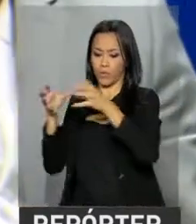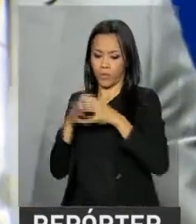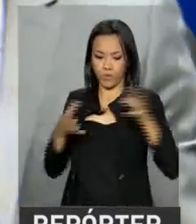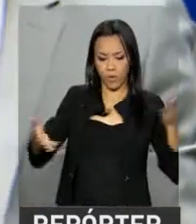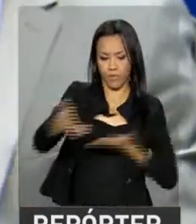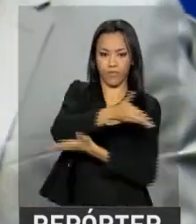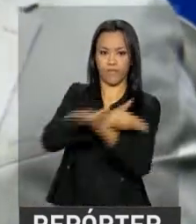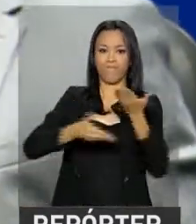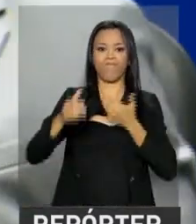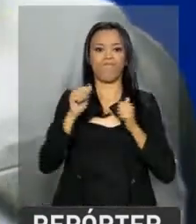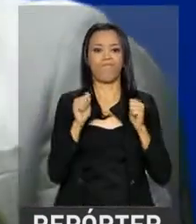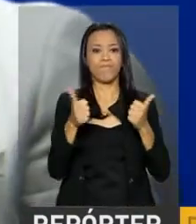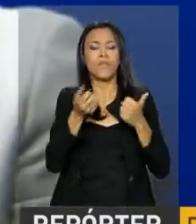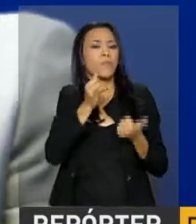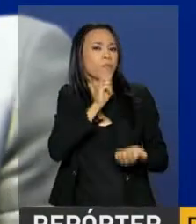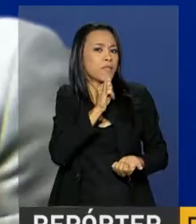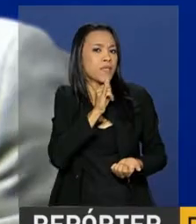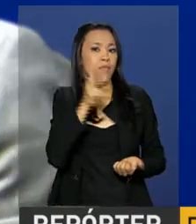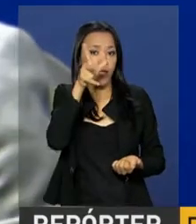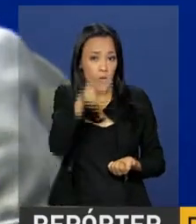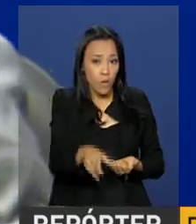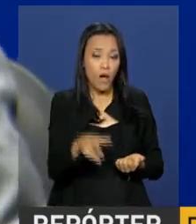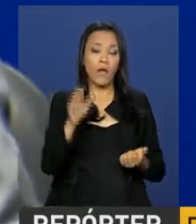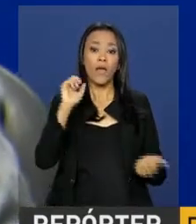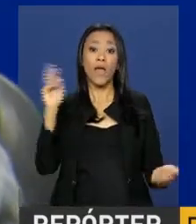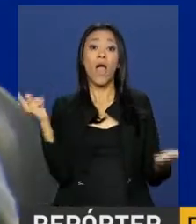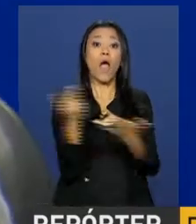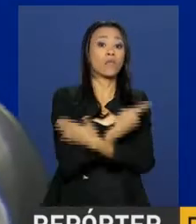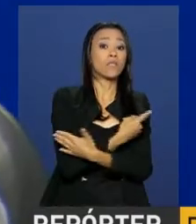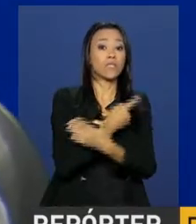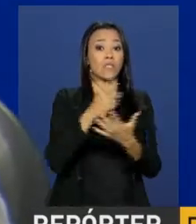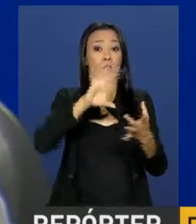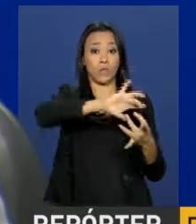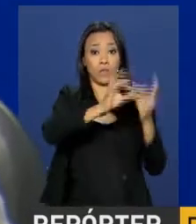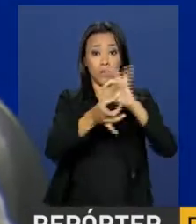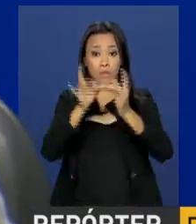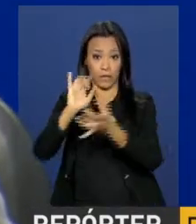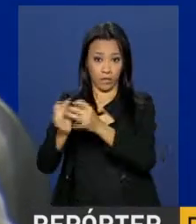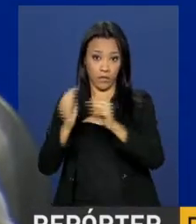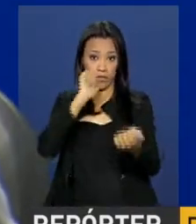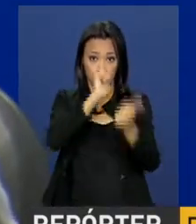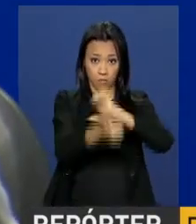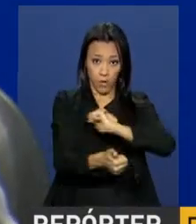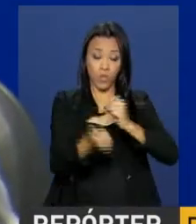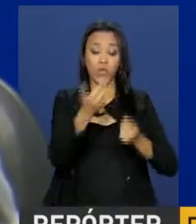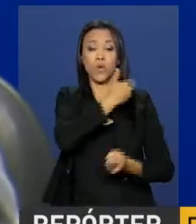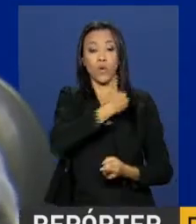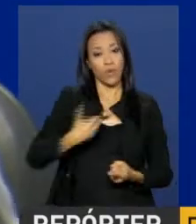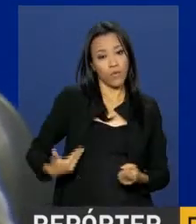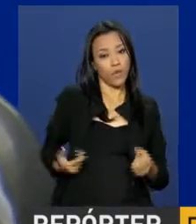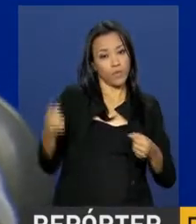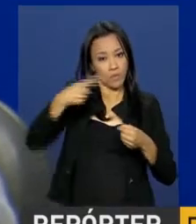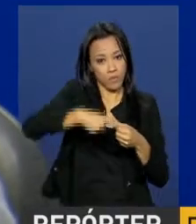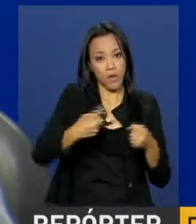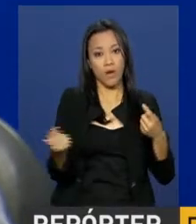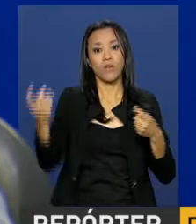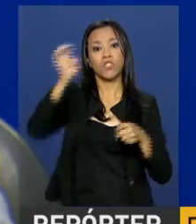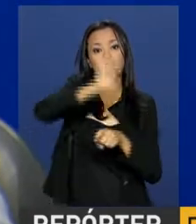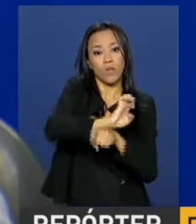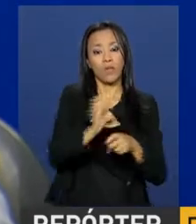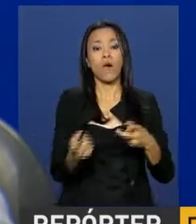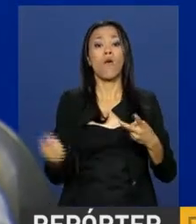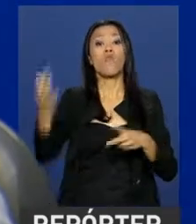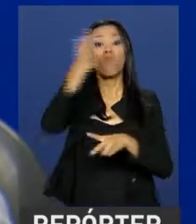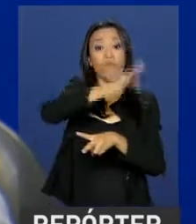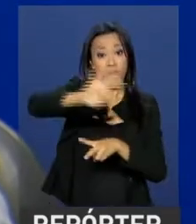exemplo aquilo que aconteceu nas olimpíadas as olimpíadas mas tivemos o governo municipal governo estadual governo federal